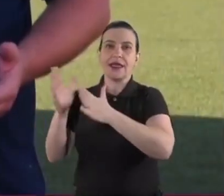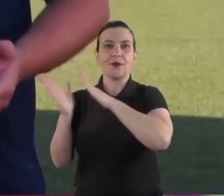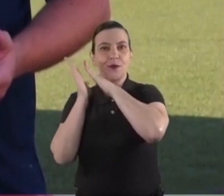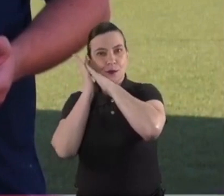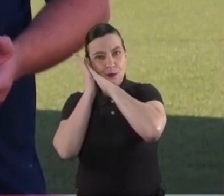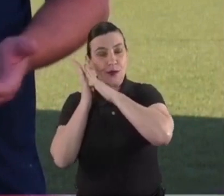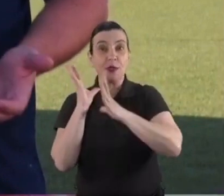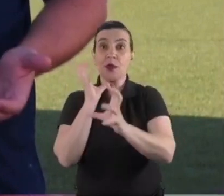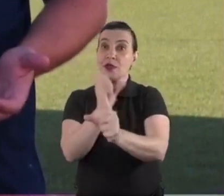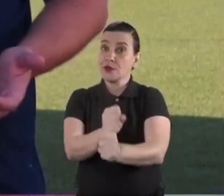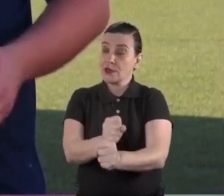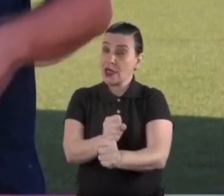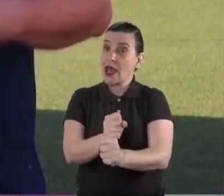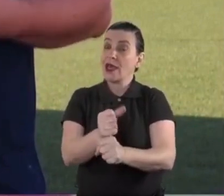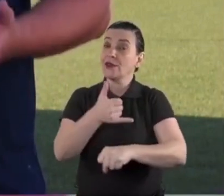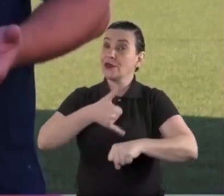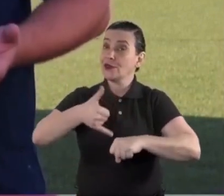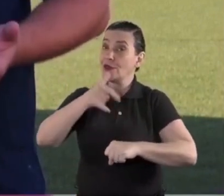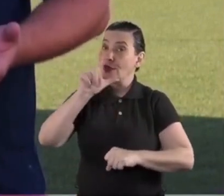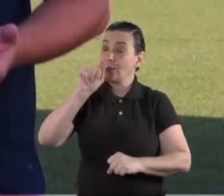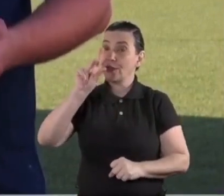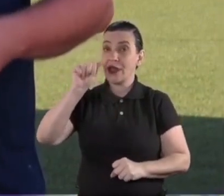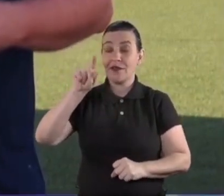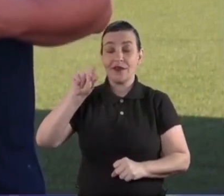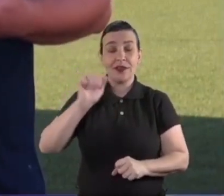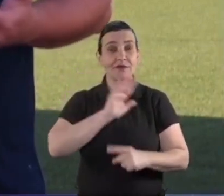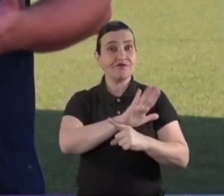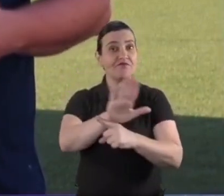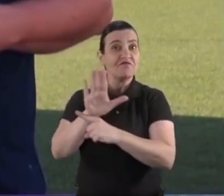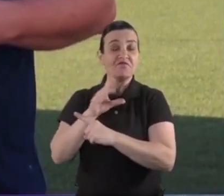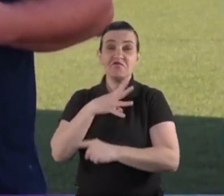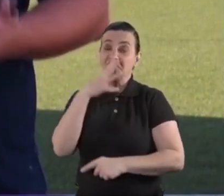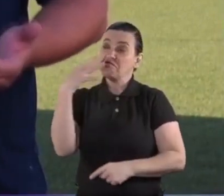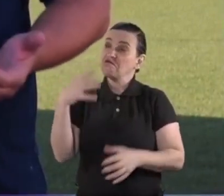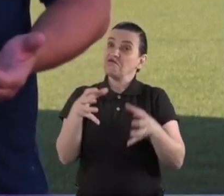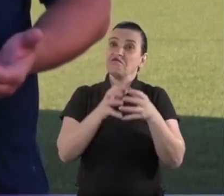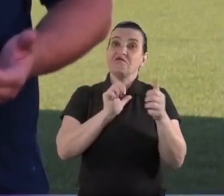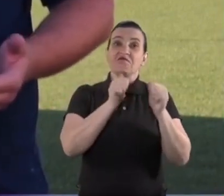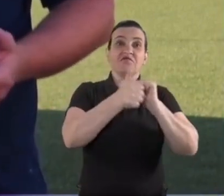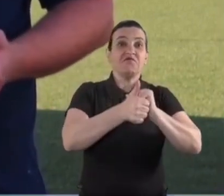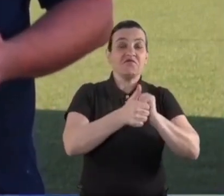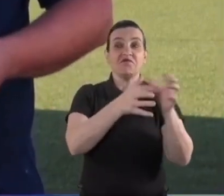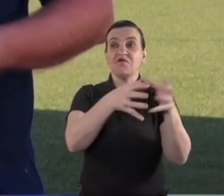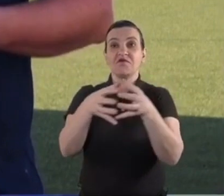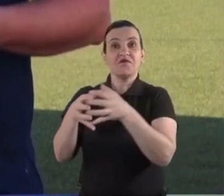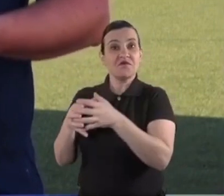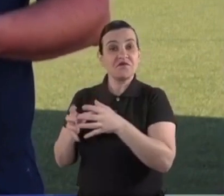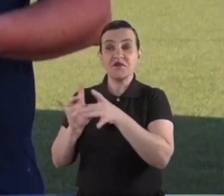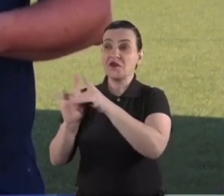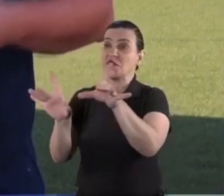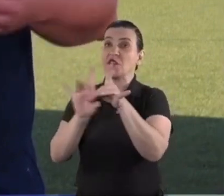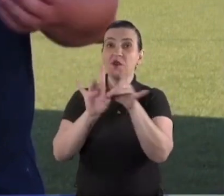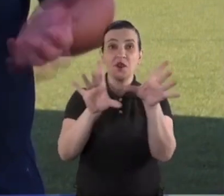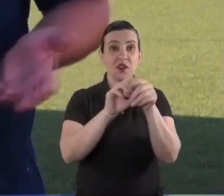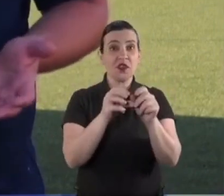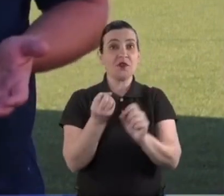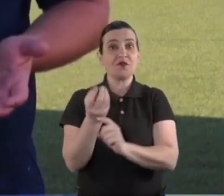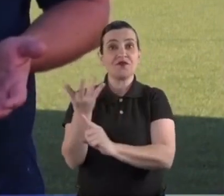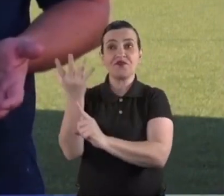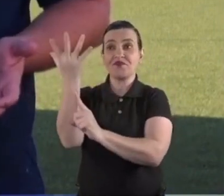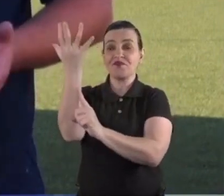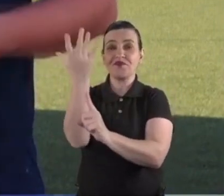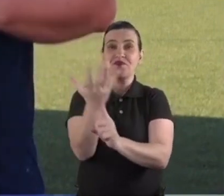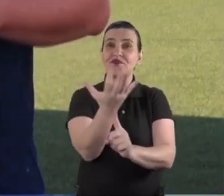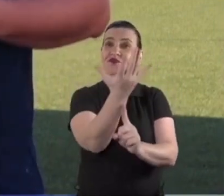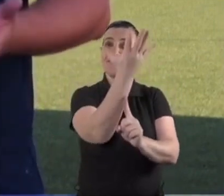O resultado do uso do lavanda foram tão benéficos aos atletas que hoje várias equipes disponibilizam difusores nos quartos